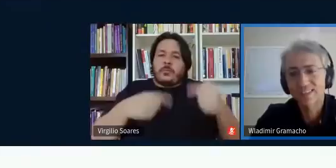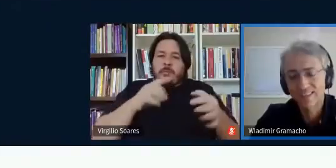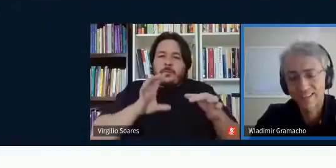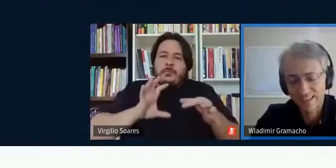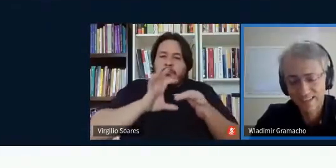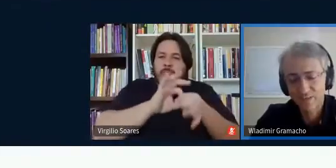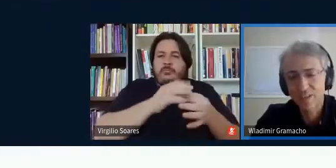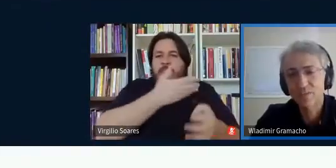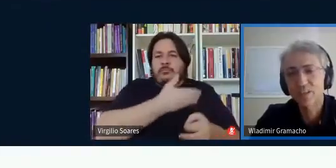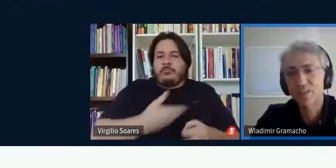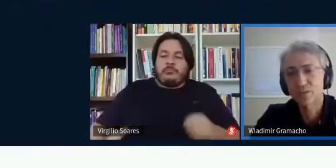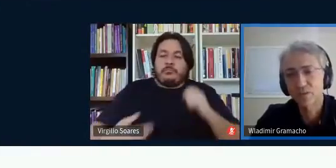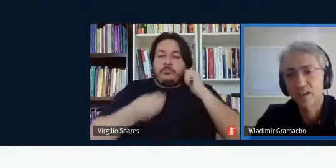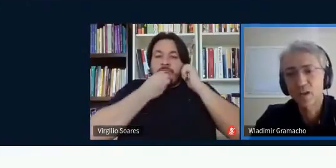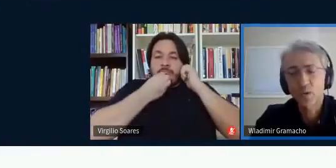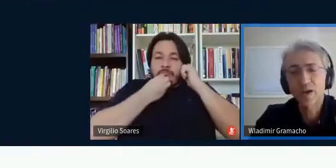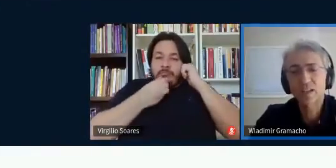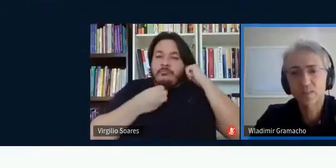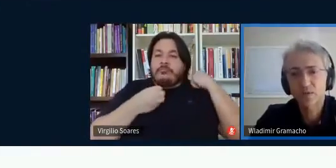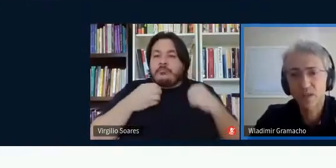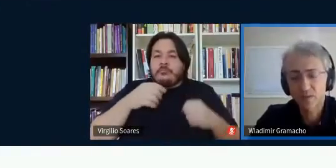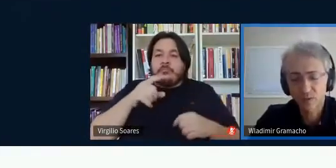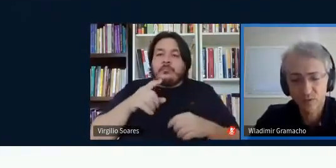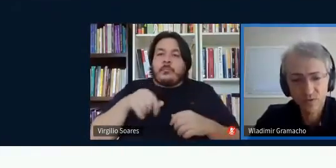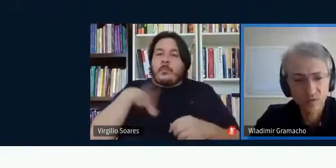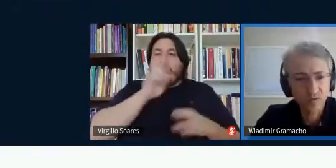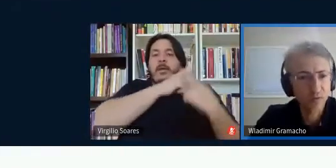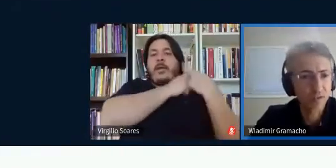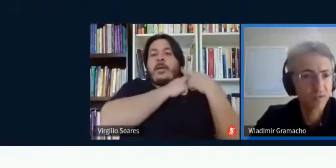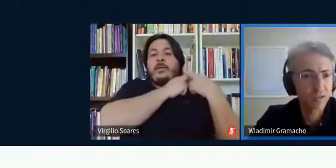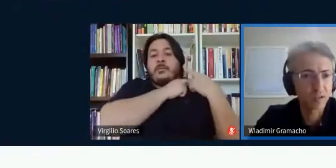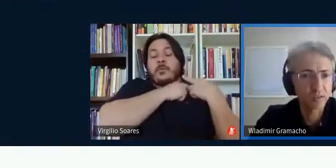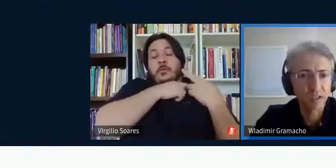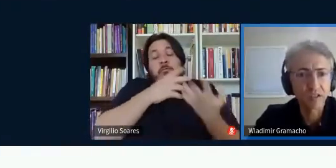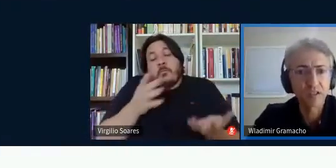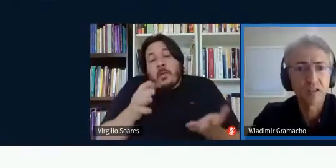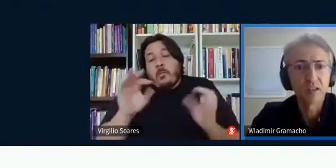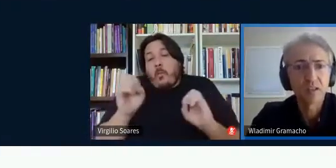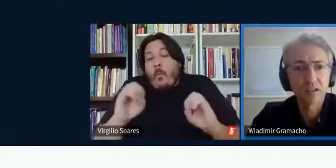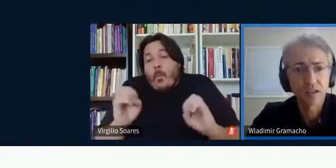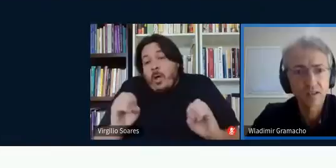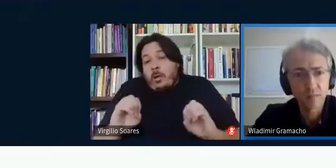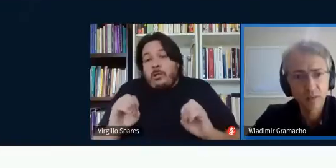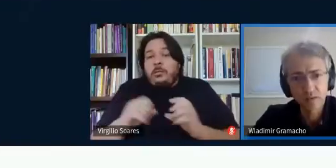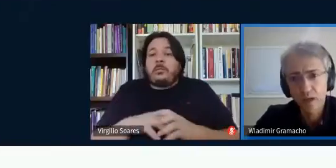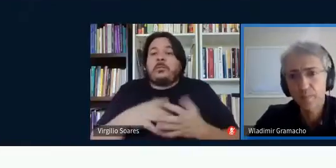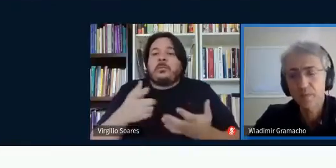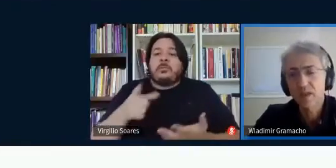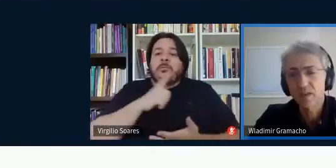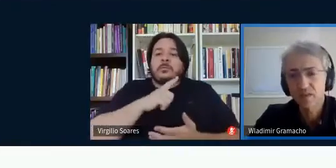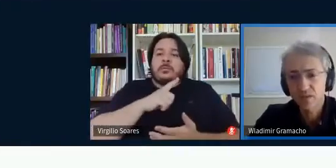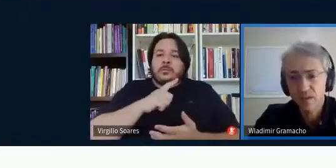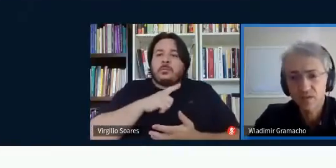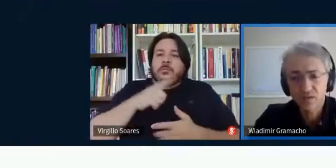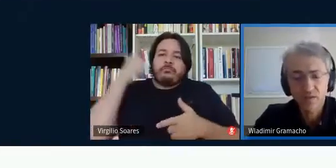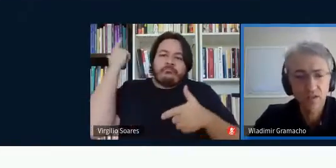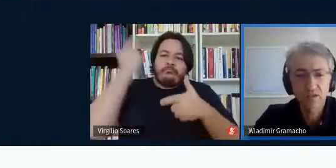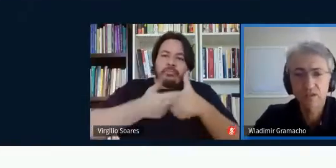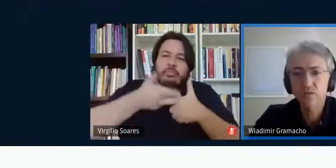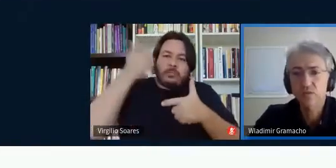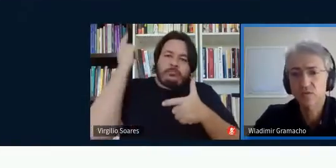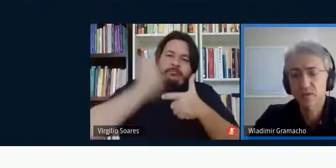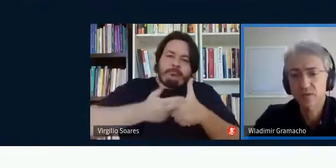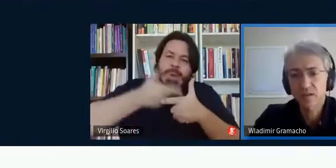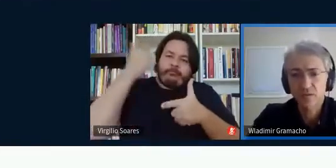deveria estar sendo, desde o início, o mais responsável de todos. O governo federal tem tem recebido reprimendas, né, de